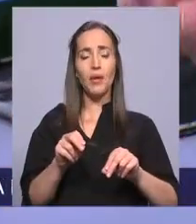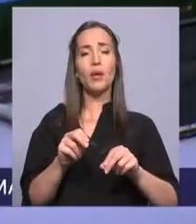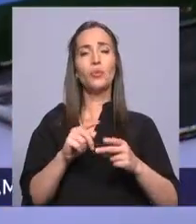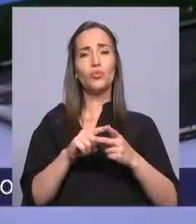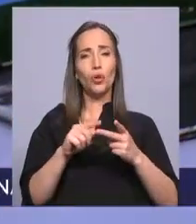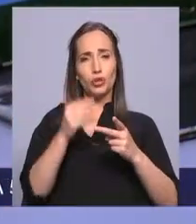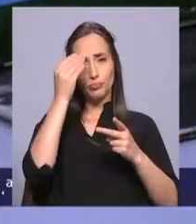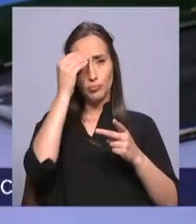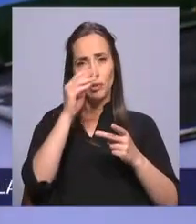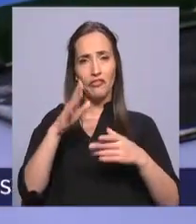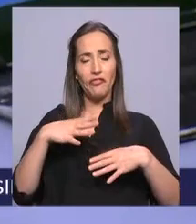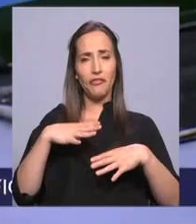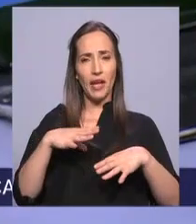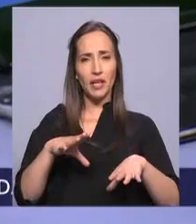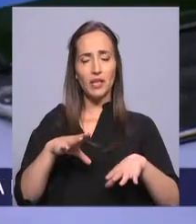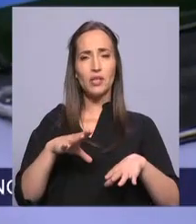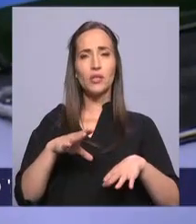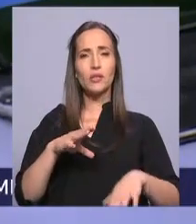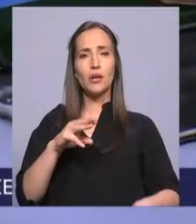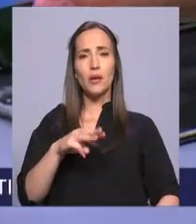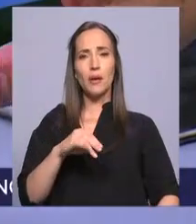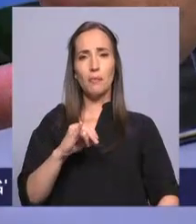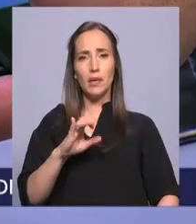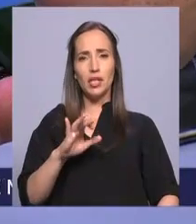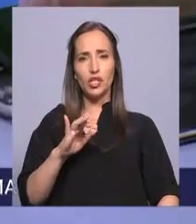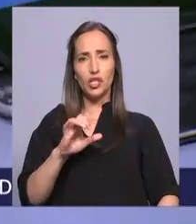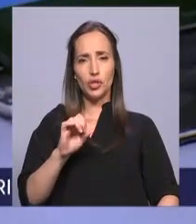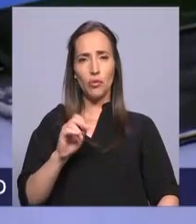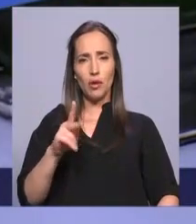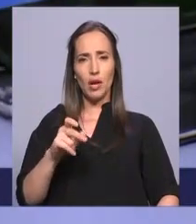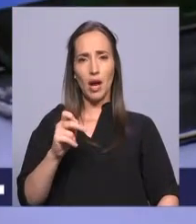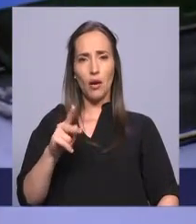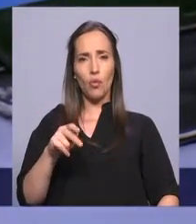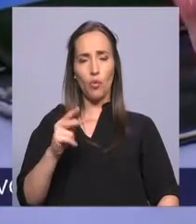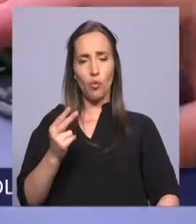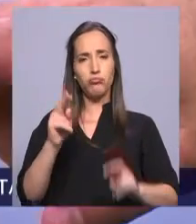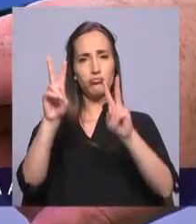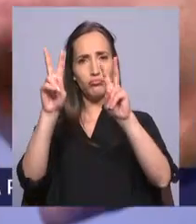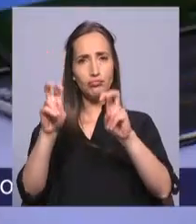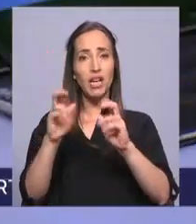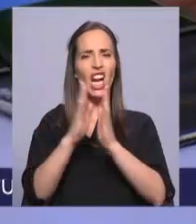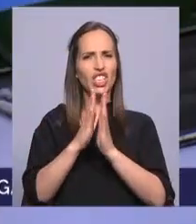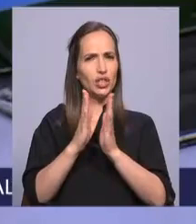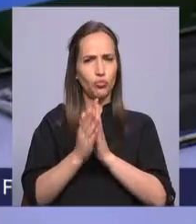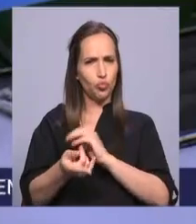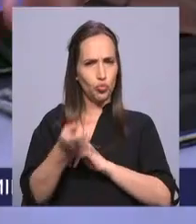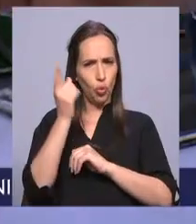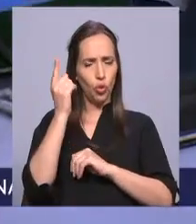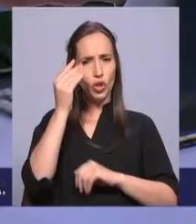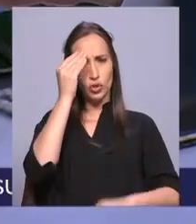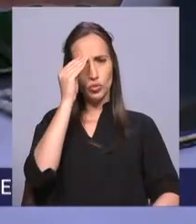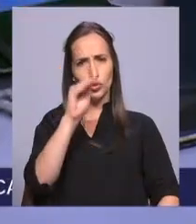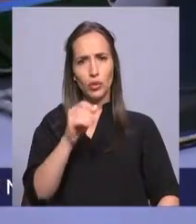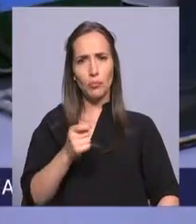férias, do conhecidíssimo Michio divulgador Michio Kaku. A Equação Divina, não é um livro religioso, é uma sugestão da Bertrand e que